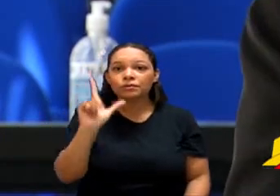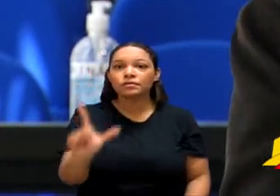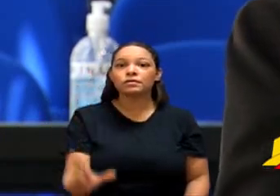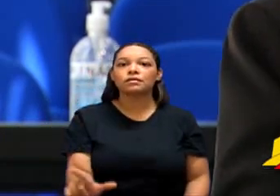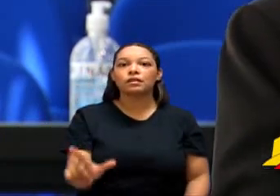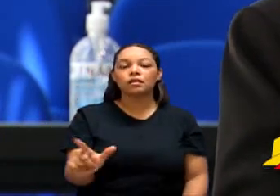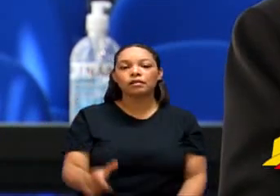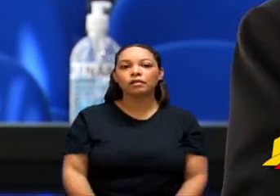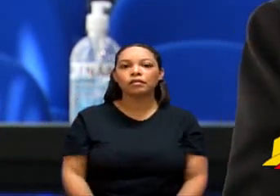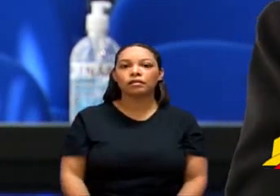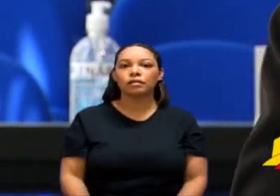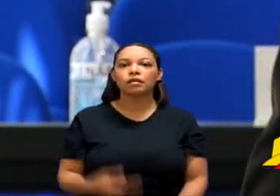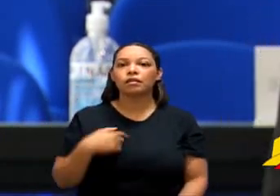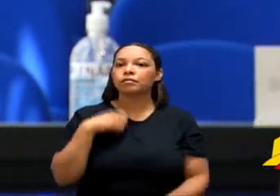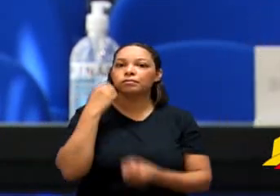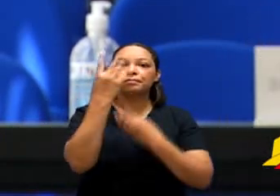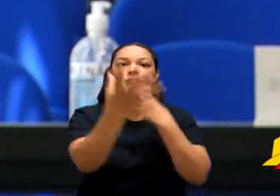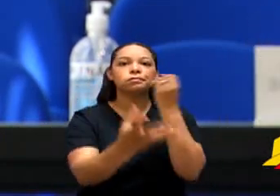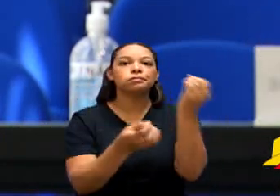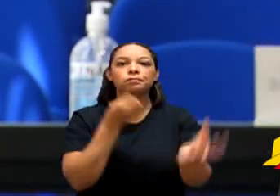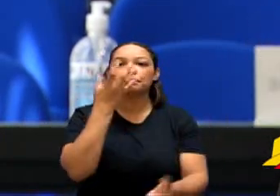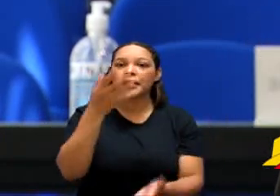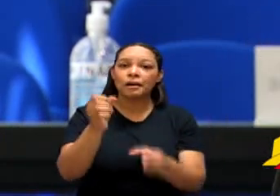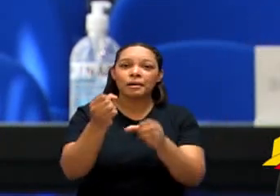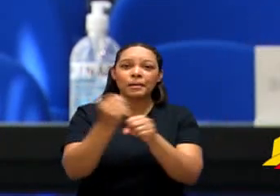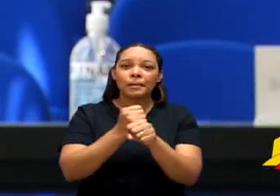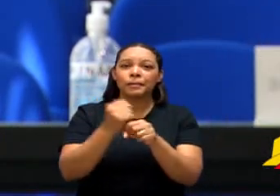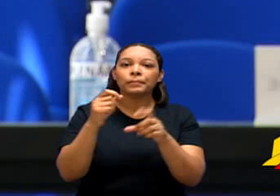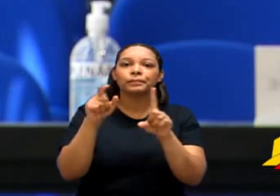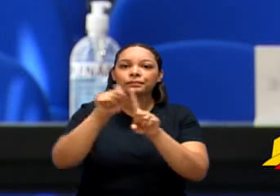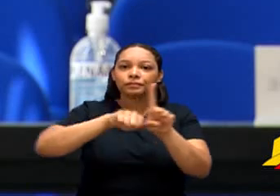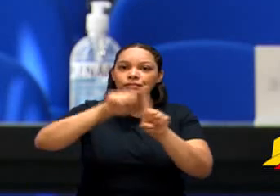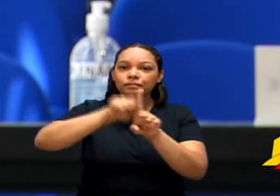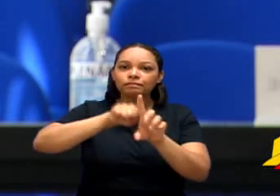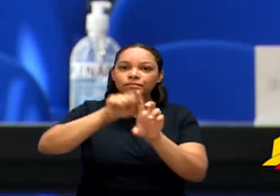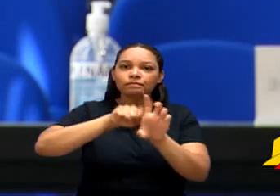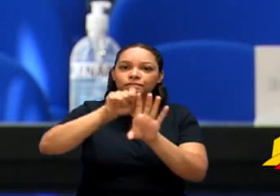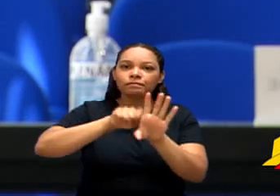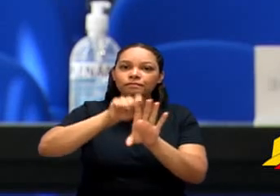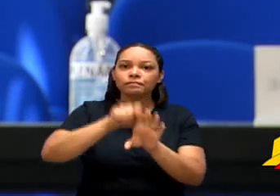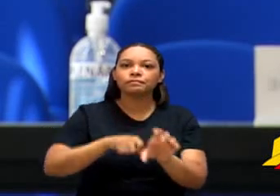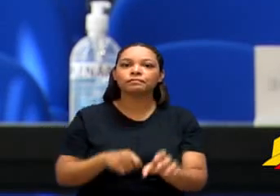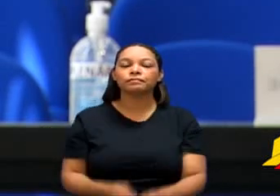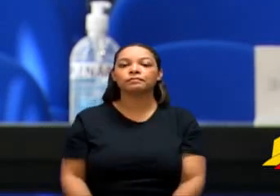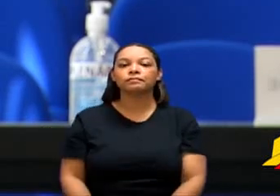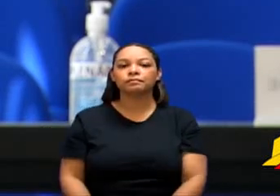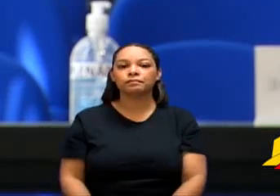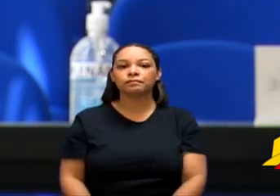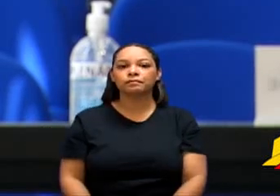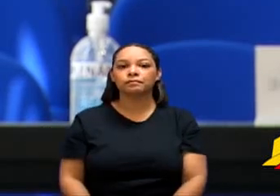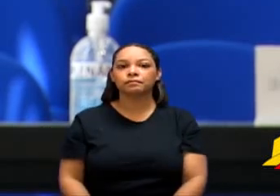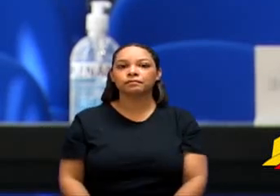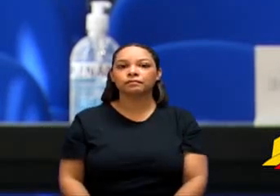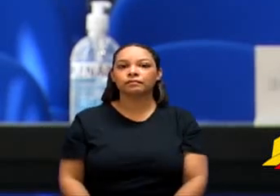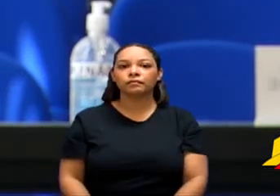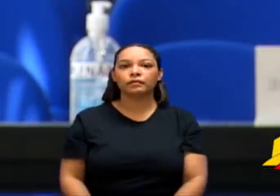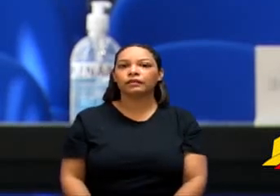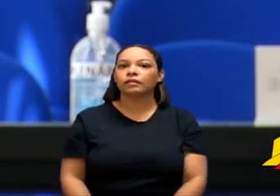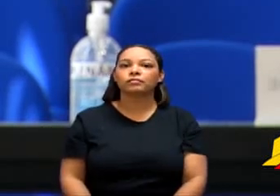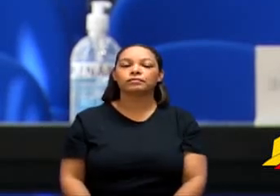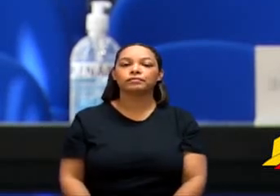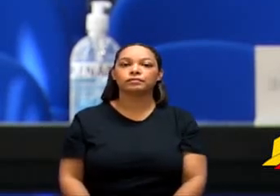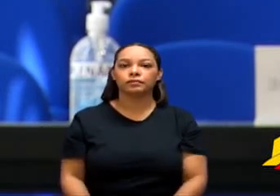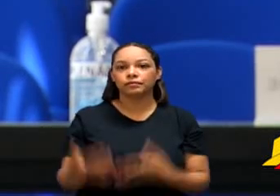Então, nosso desabafo, porque eu já estou há meses conversando com a UBS sobre essa questão e nada foi resolvido.